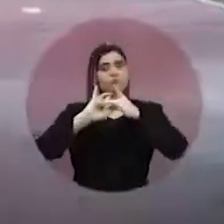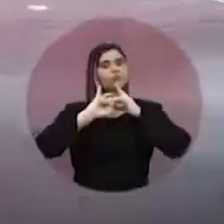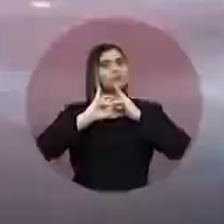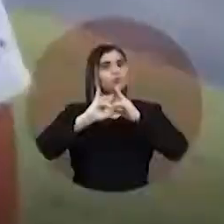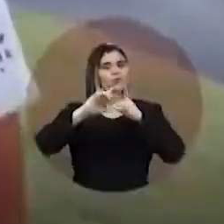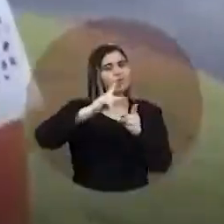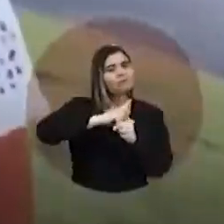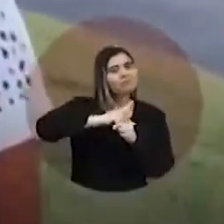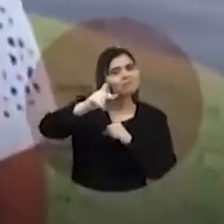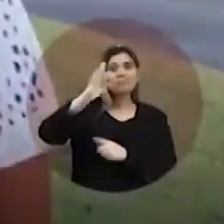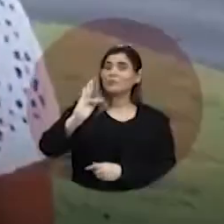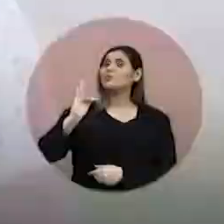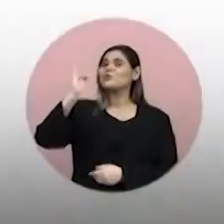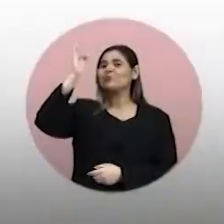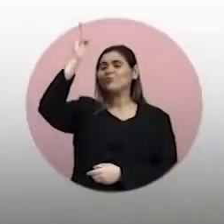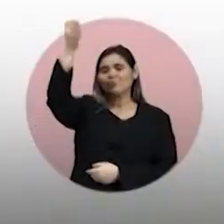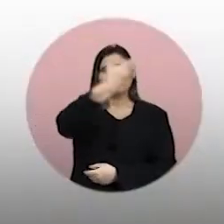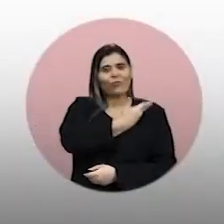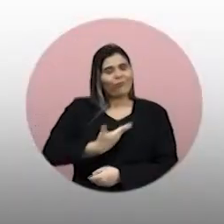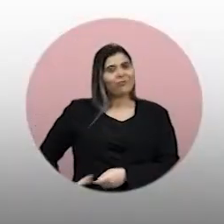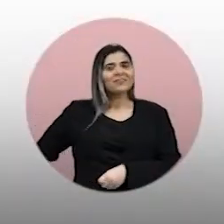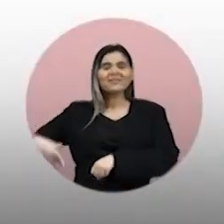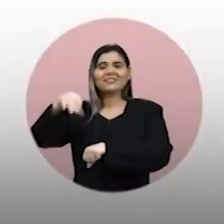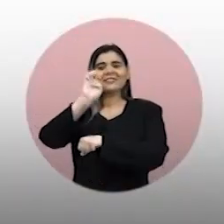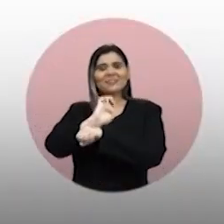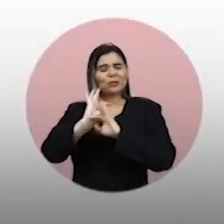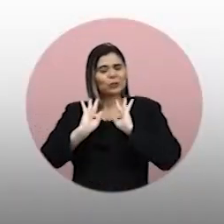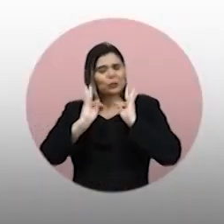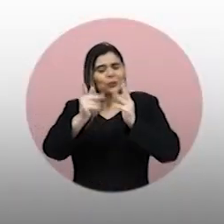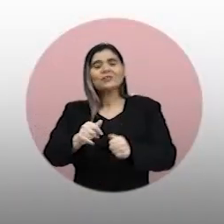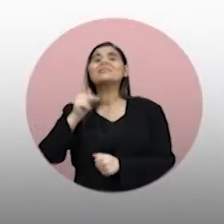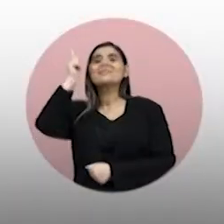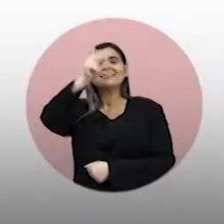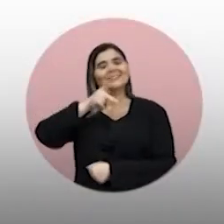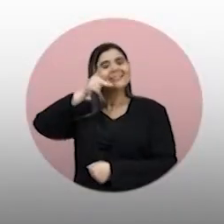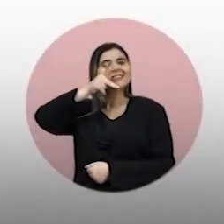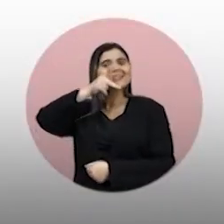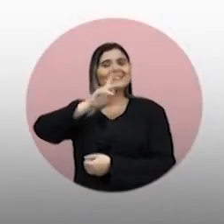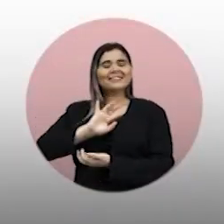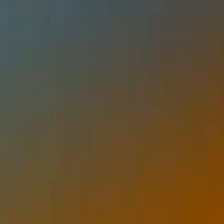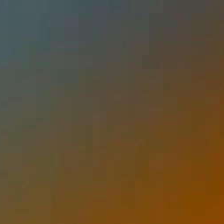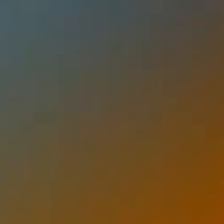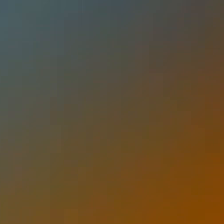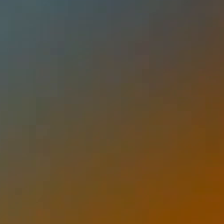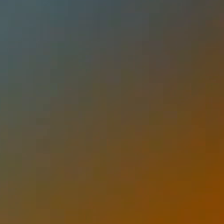vencer pelo nosso futuro. Governo do Estado. Somos todos Paraíba.